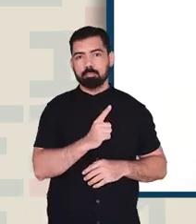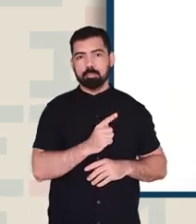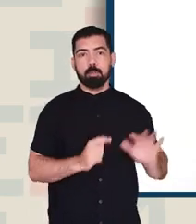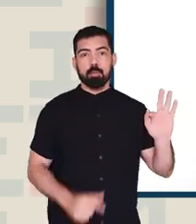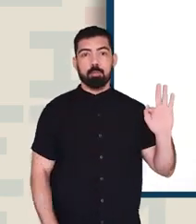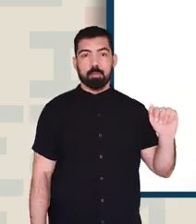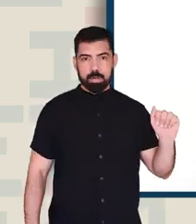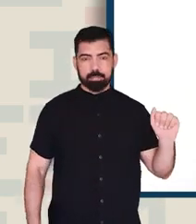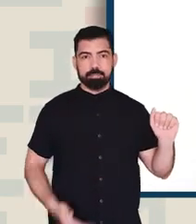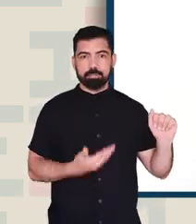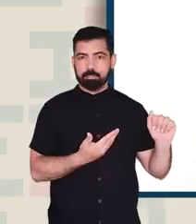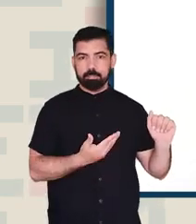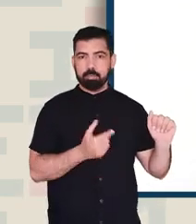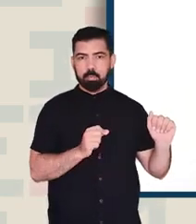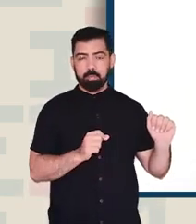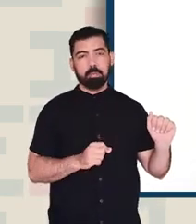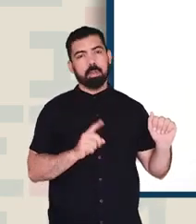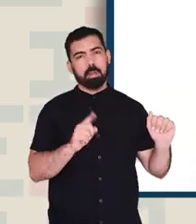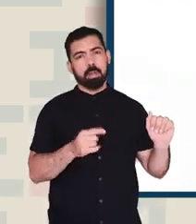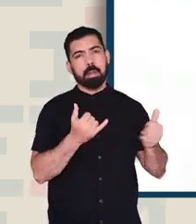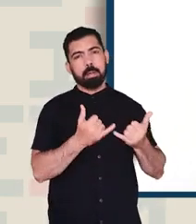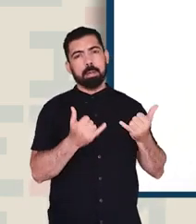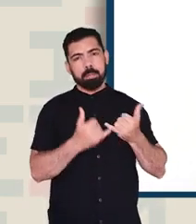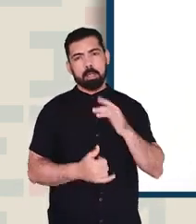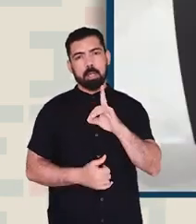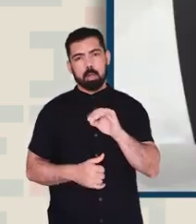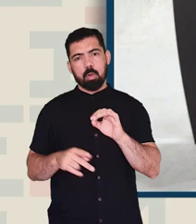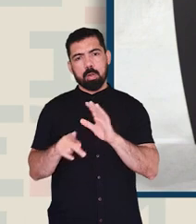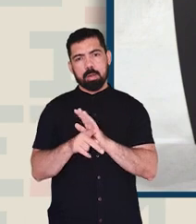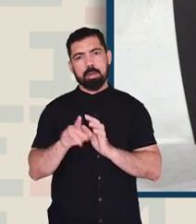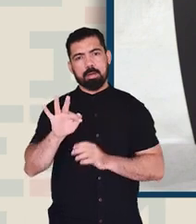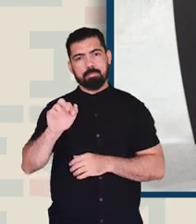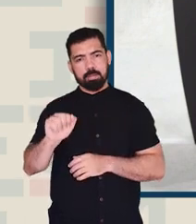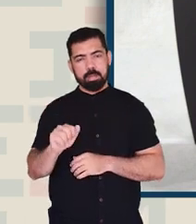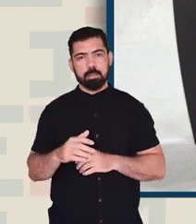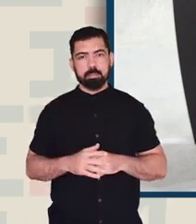nota Fá, né, que seria a nota Dó da trompa em Fá.